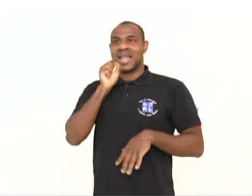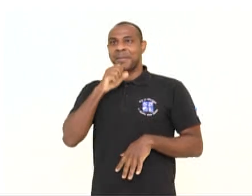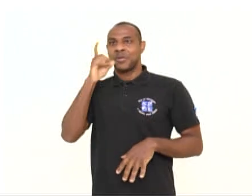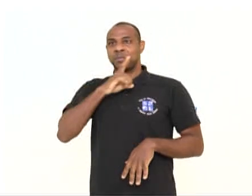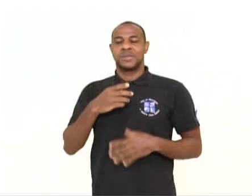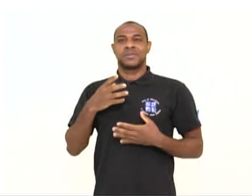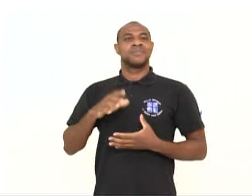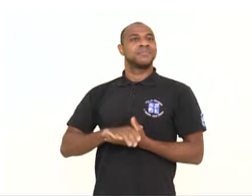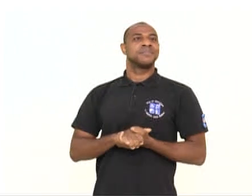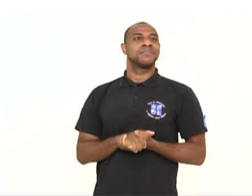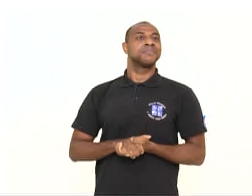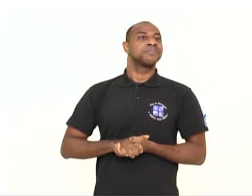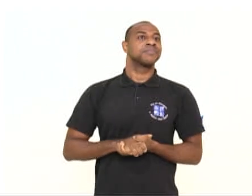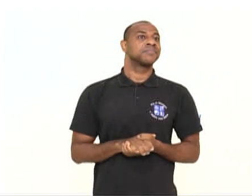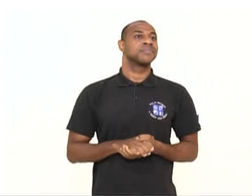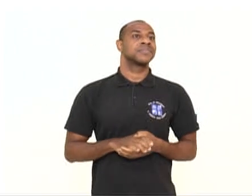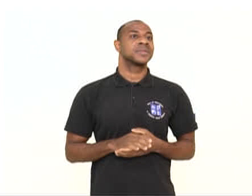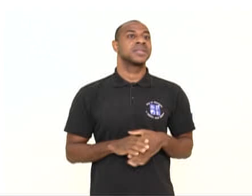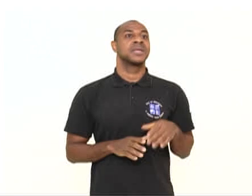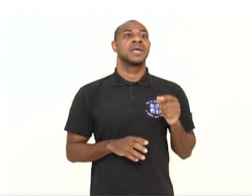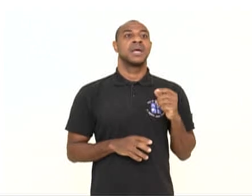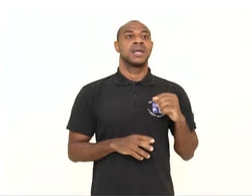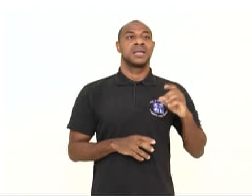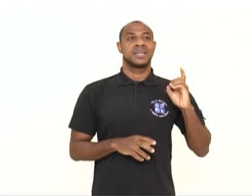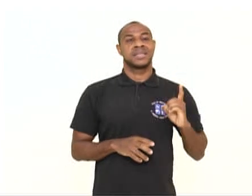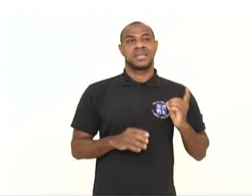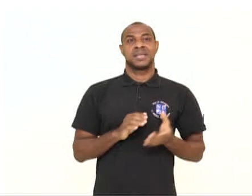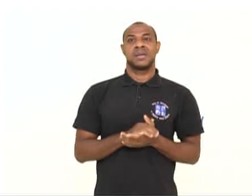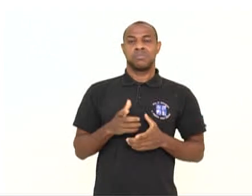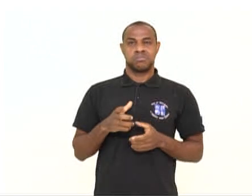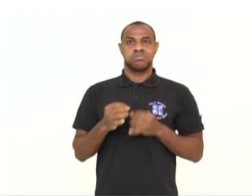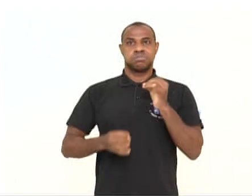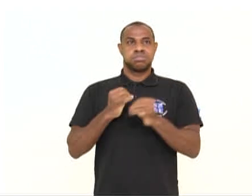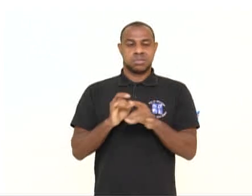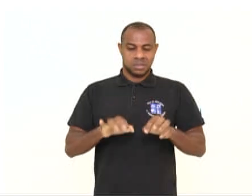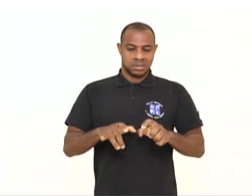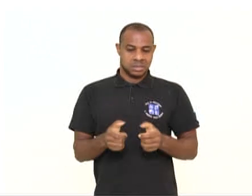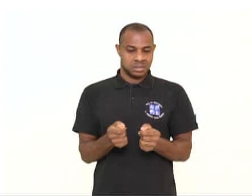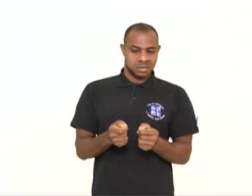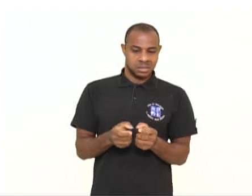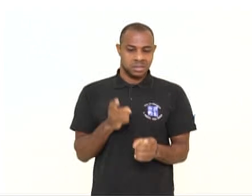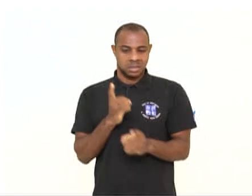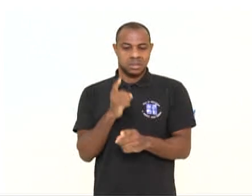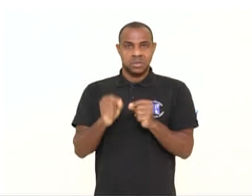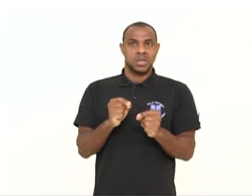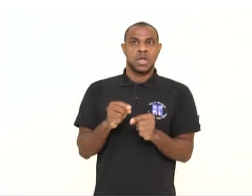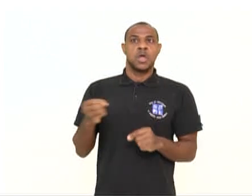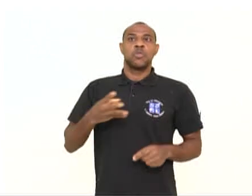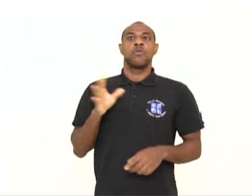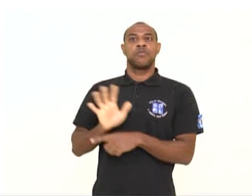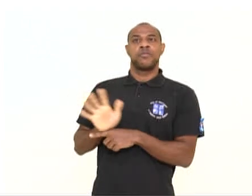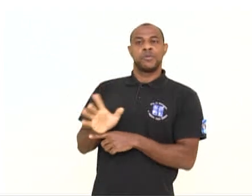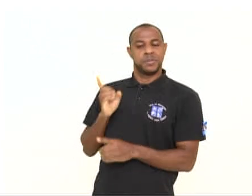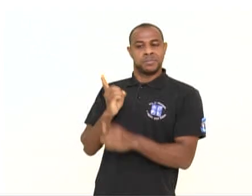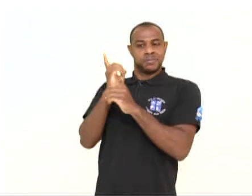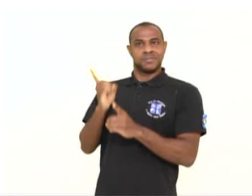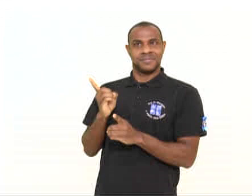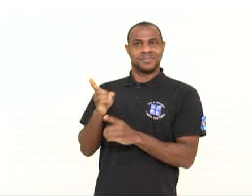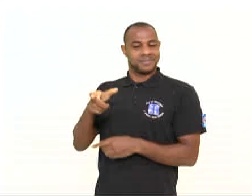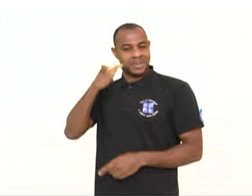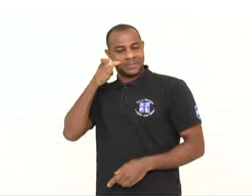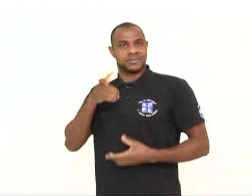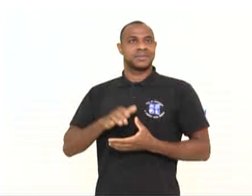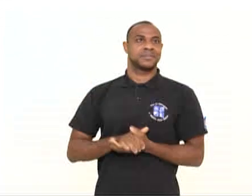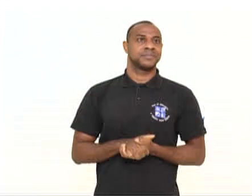the internet to find a new series to watch. Navegando na internet para encontrar uma nova série para assistir. E they